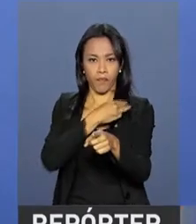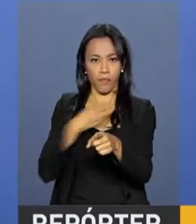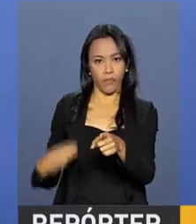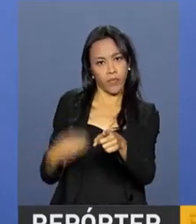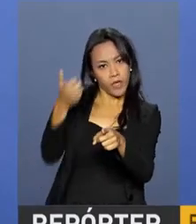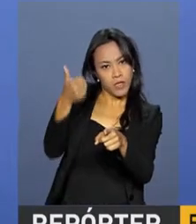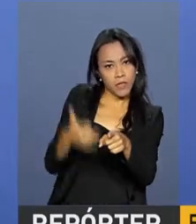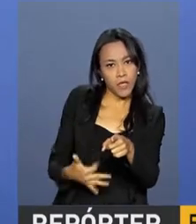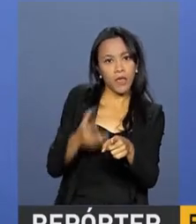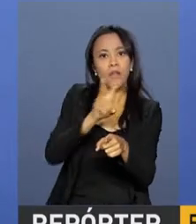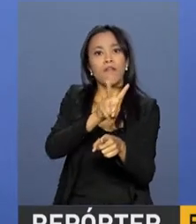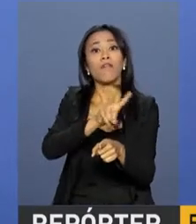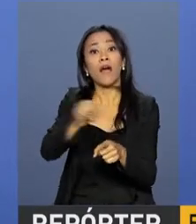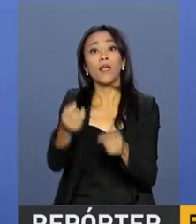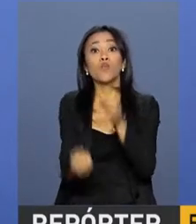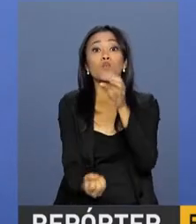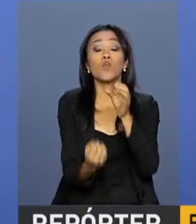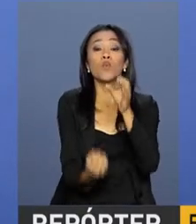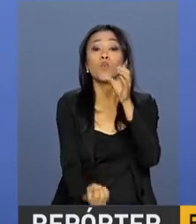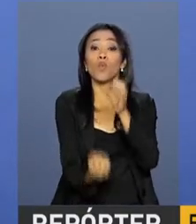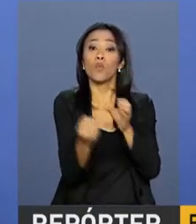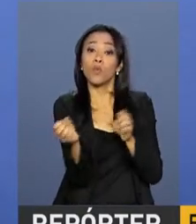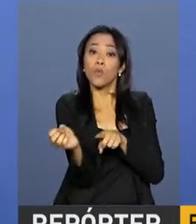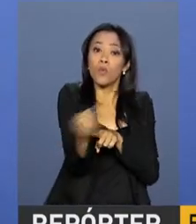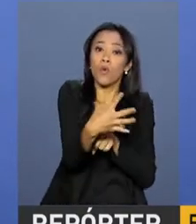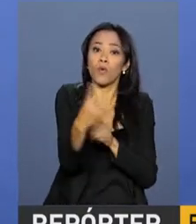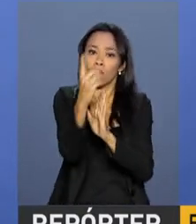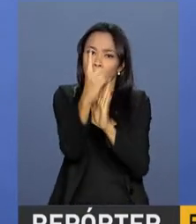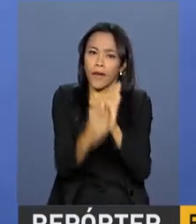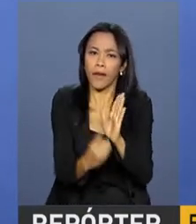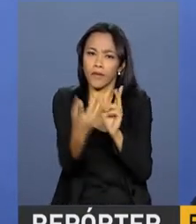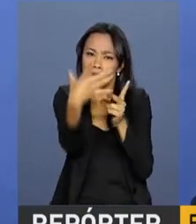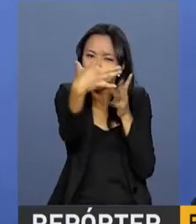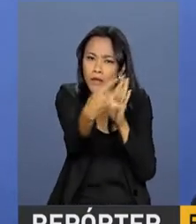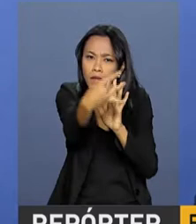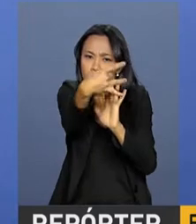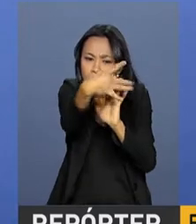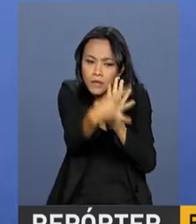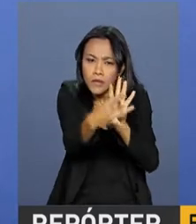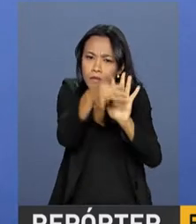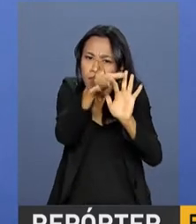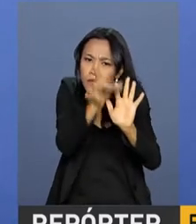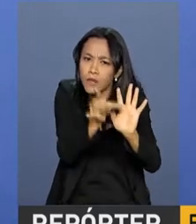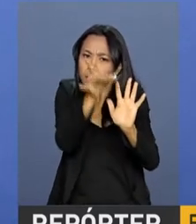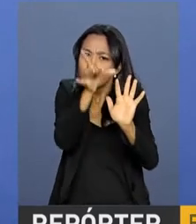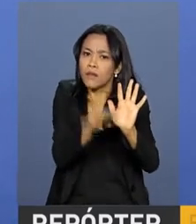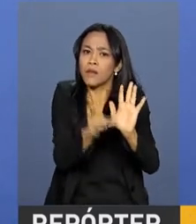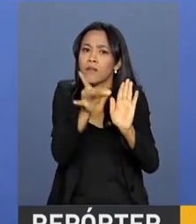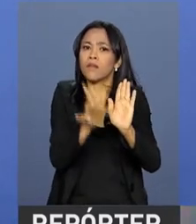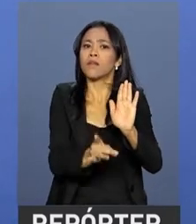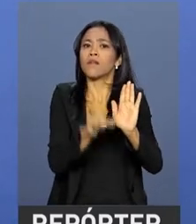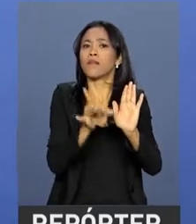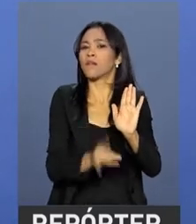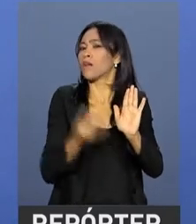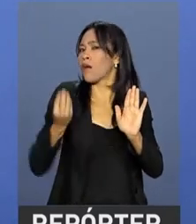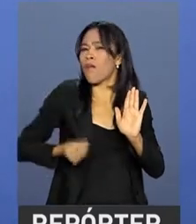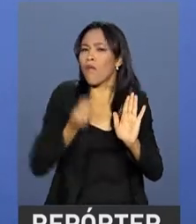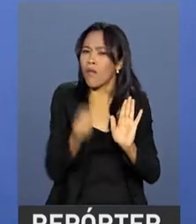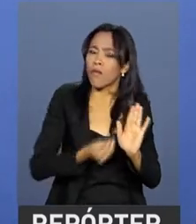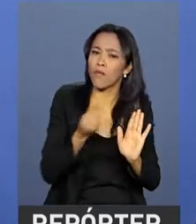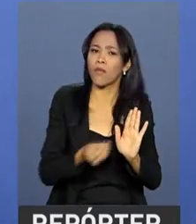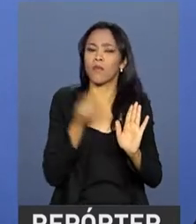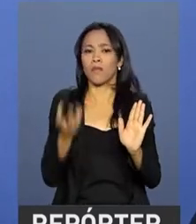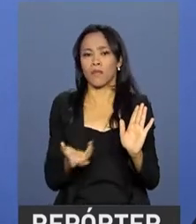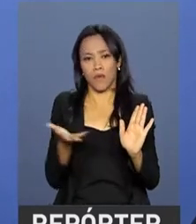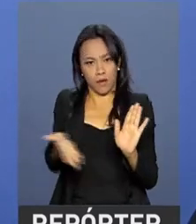brevemente o novo decreto colocando ponto por ponto de como deverá descer